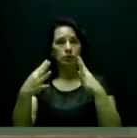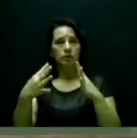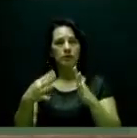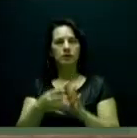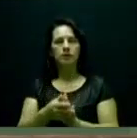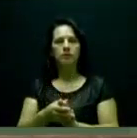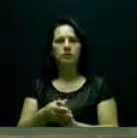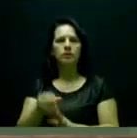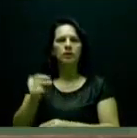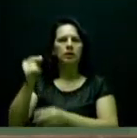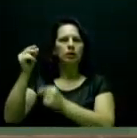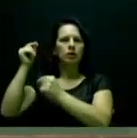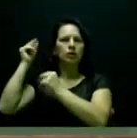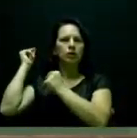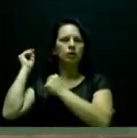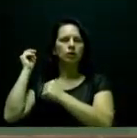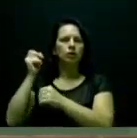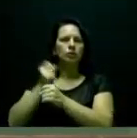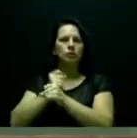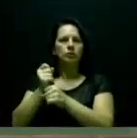atenção é que